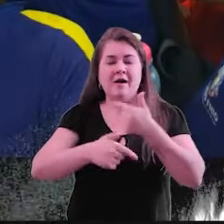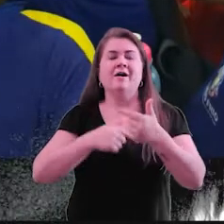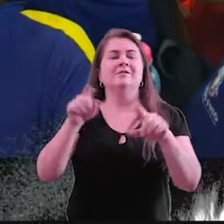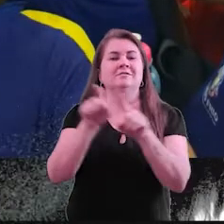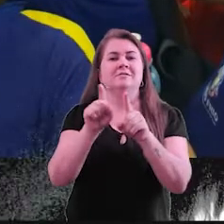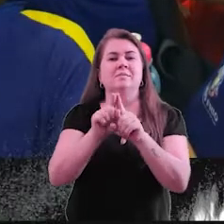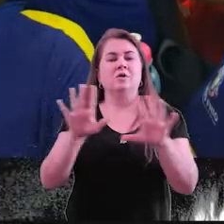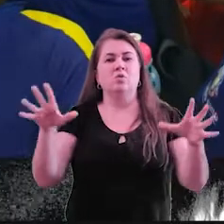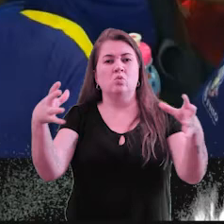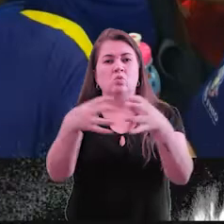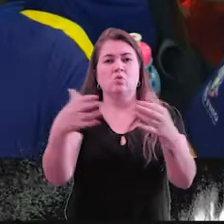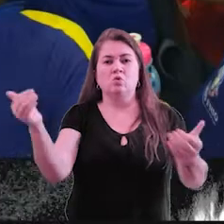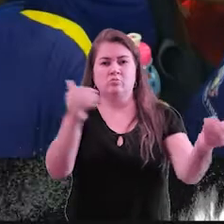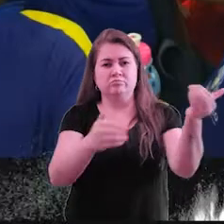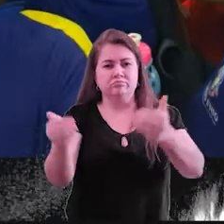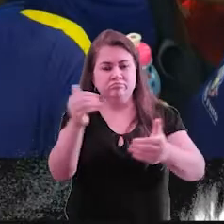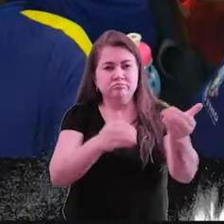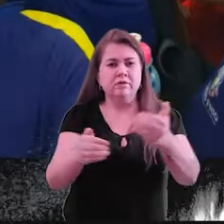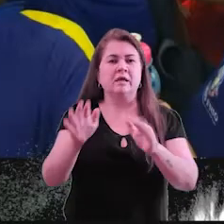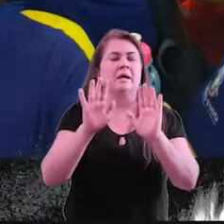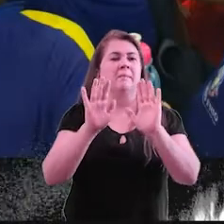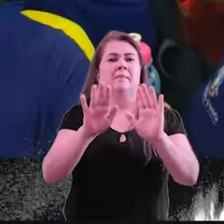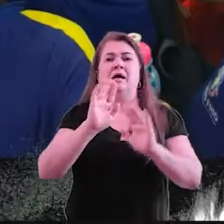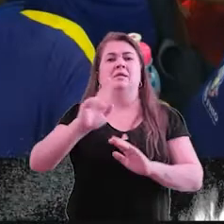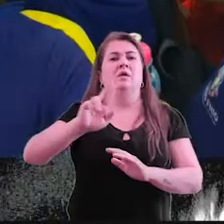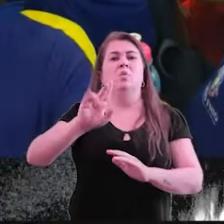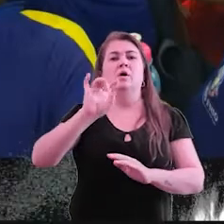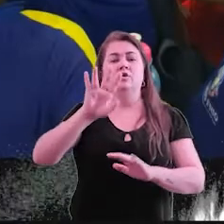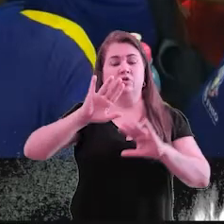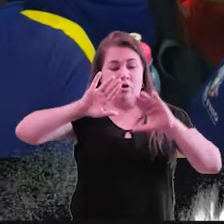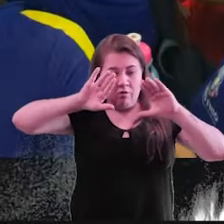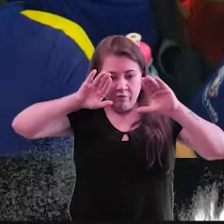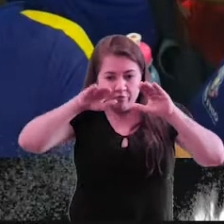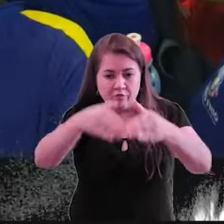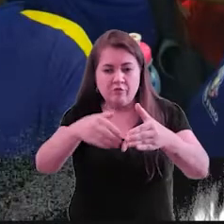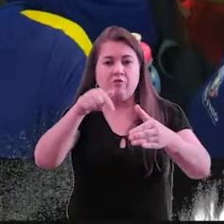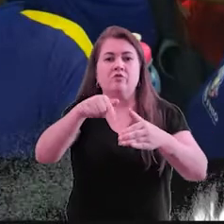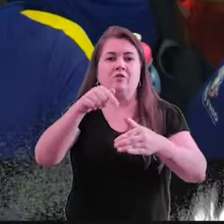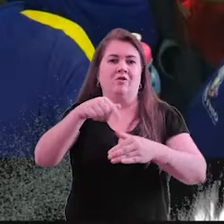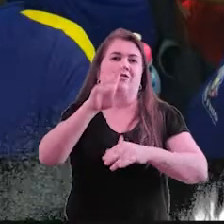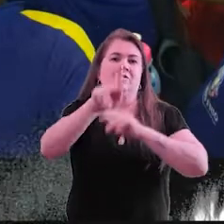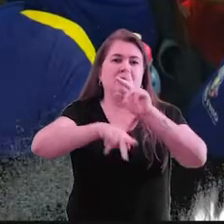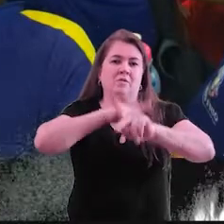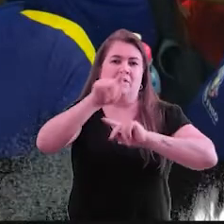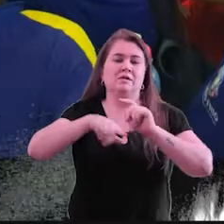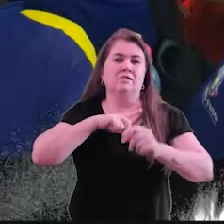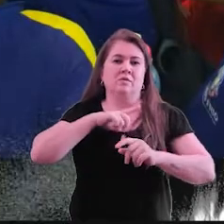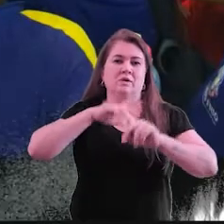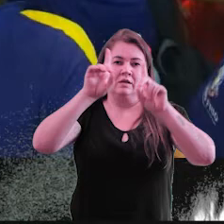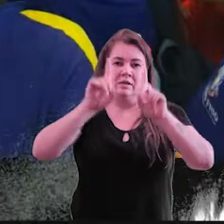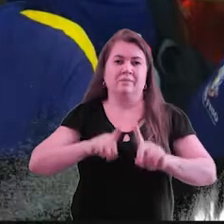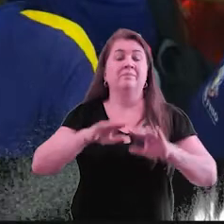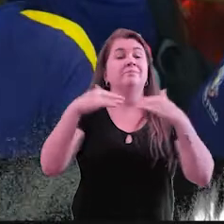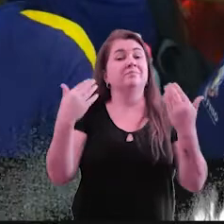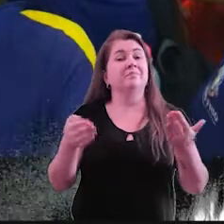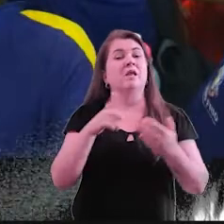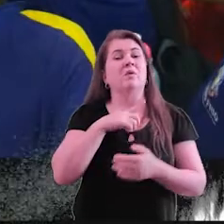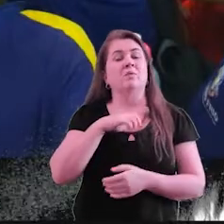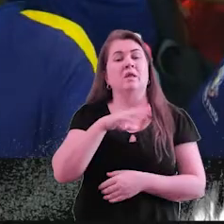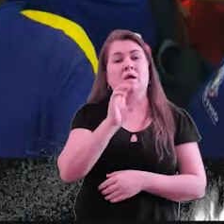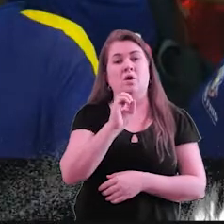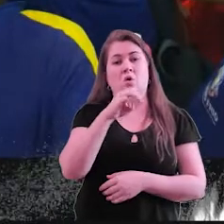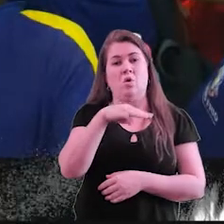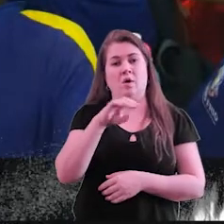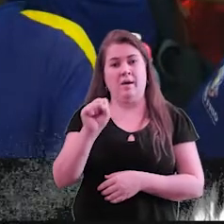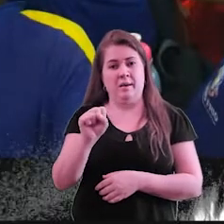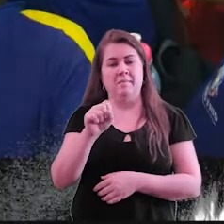à população com deficiência, a OMS estima que em torno de 1 bilhão de pessoas no mundo apresentam algum